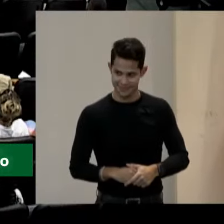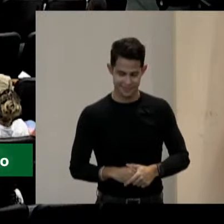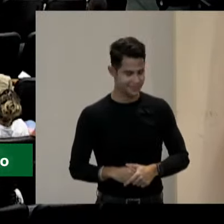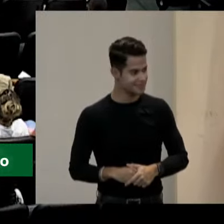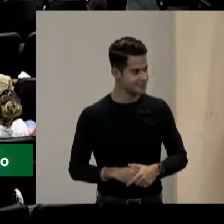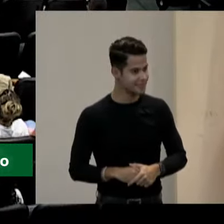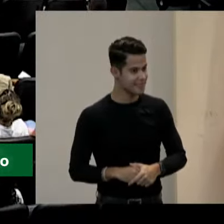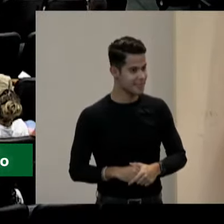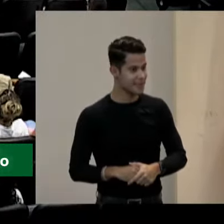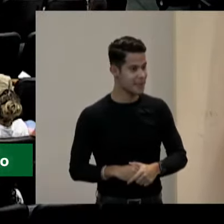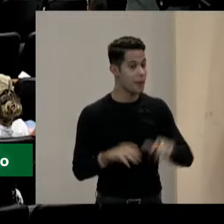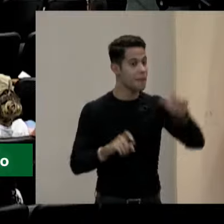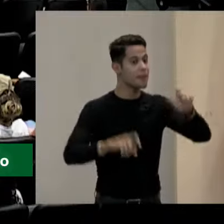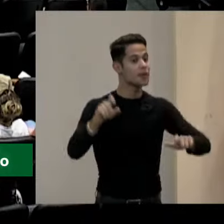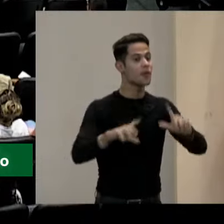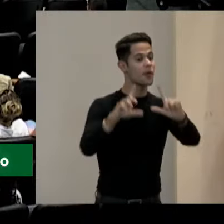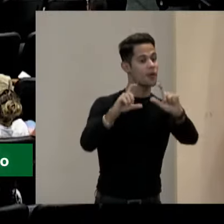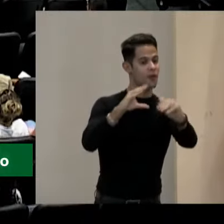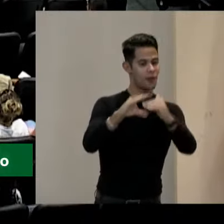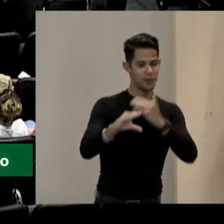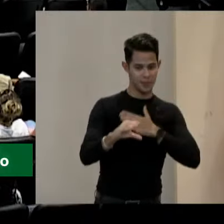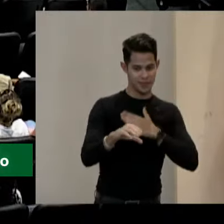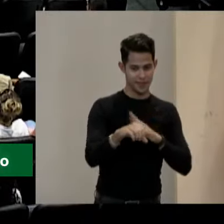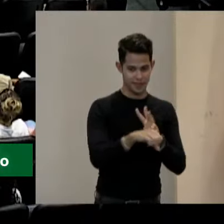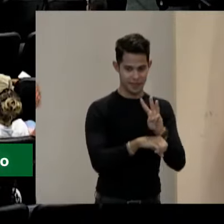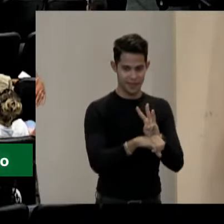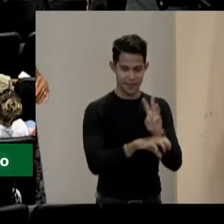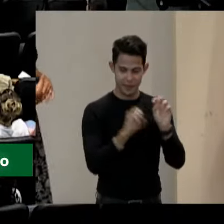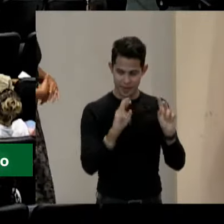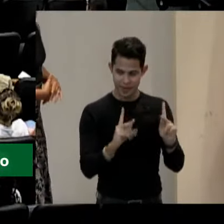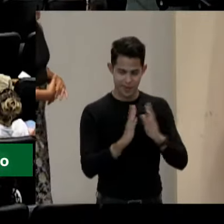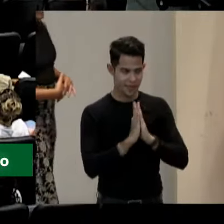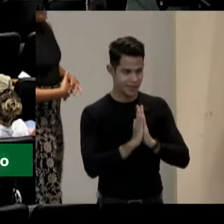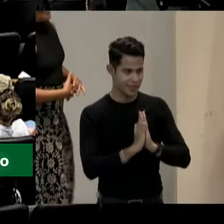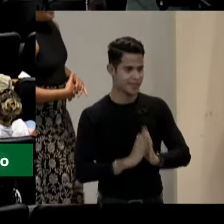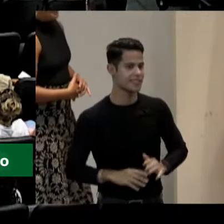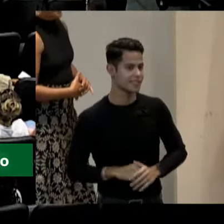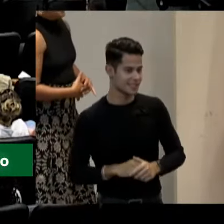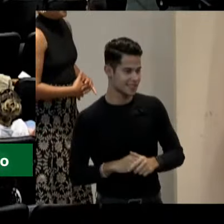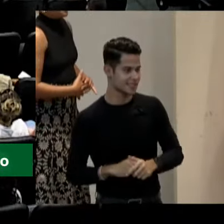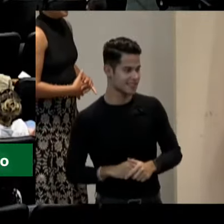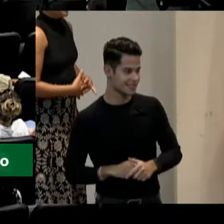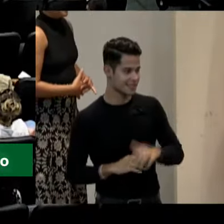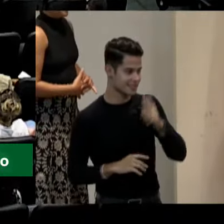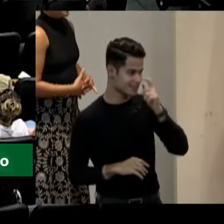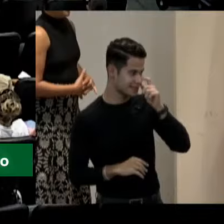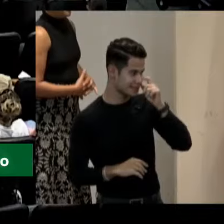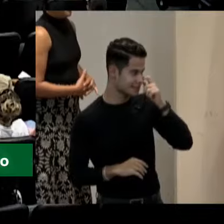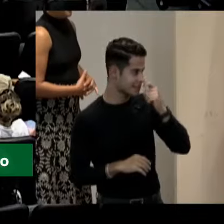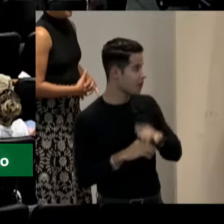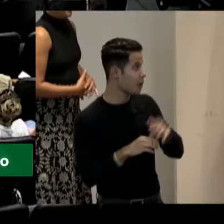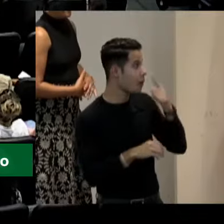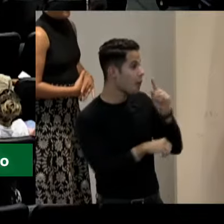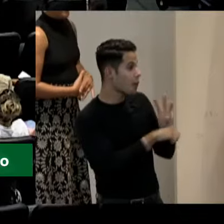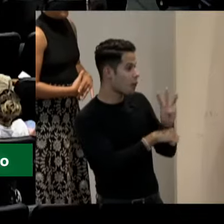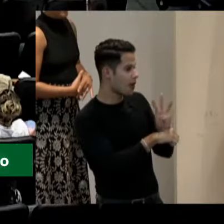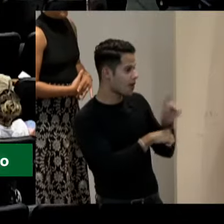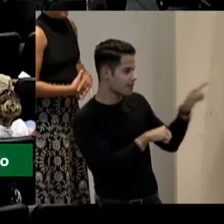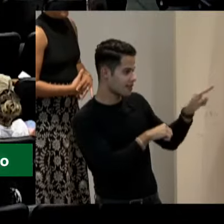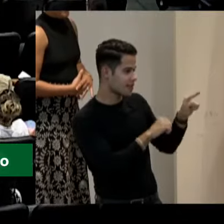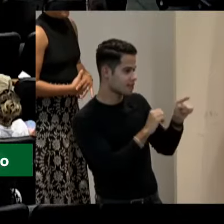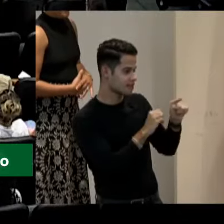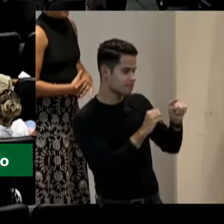Se alguém tirou foto para mim, manda para mim no meu zap depois. Pode? Quem anotar meu zap depois, manda para mim a